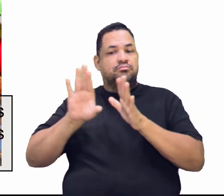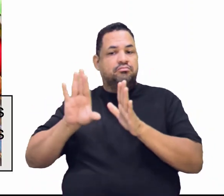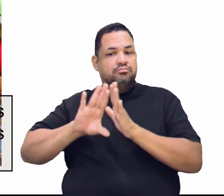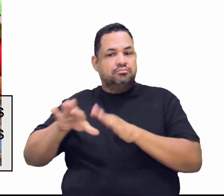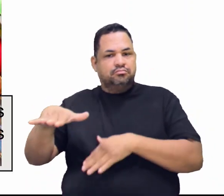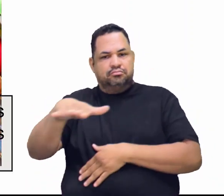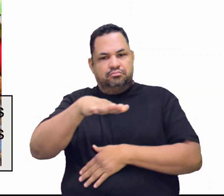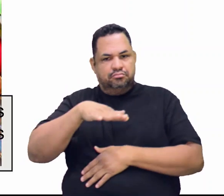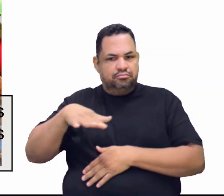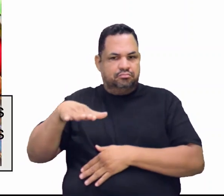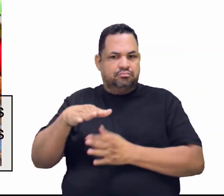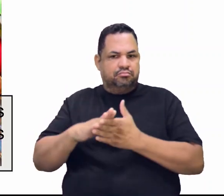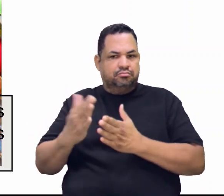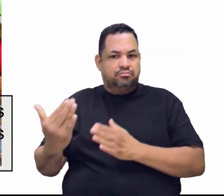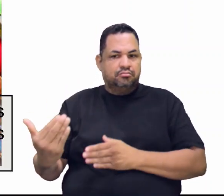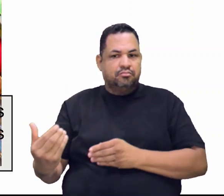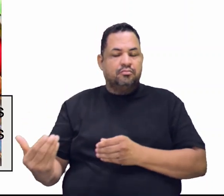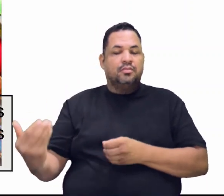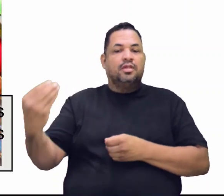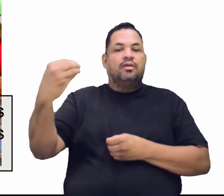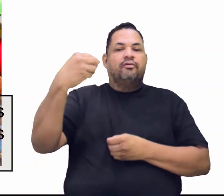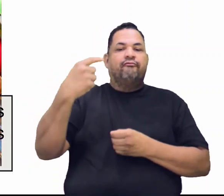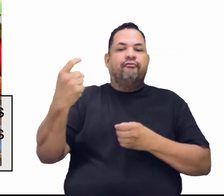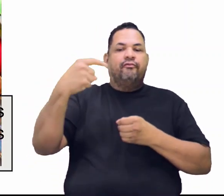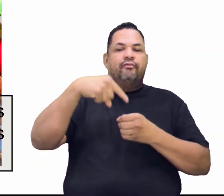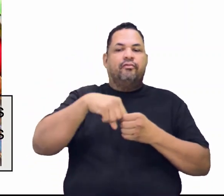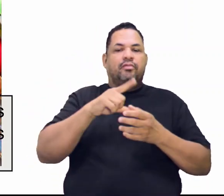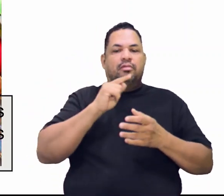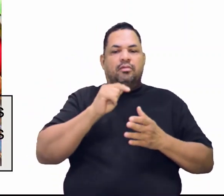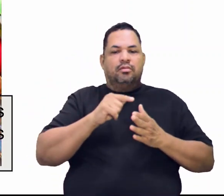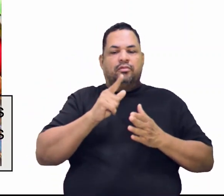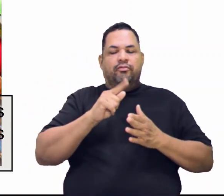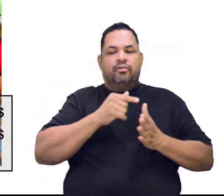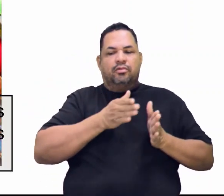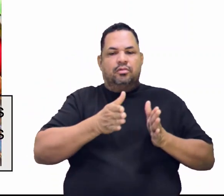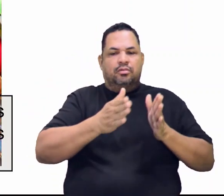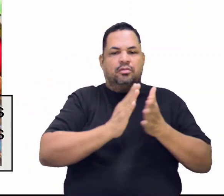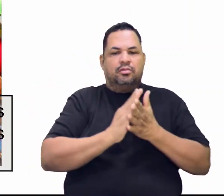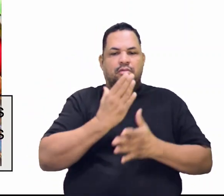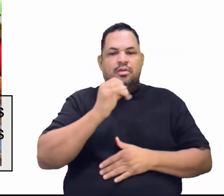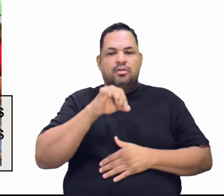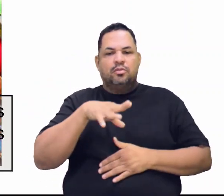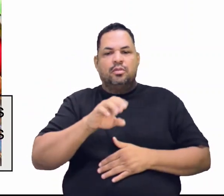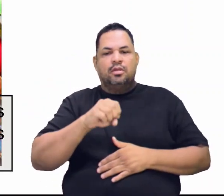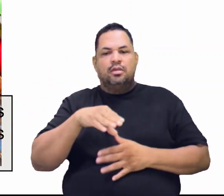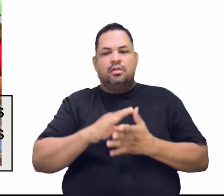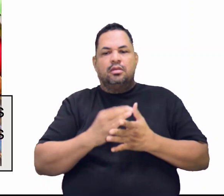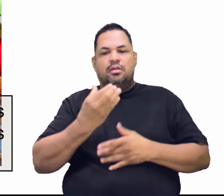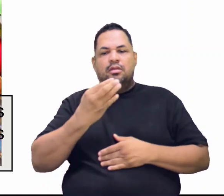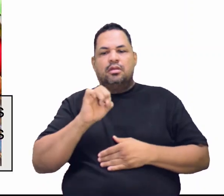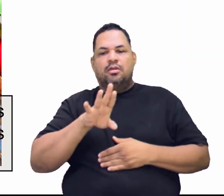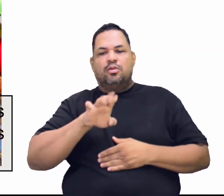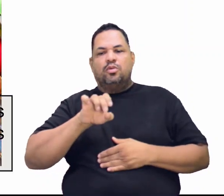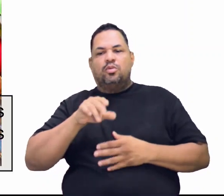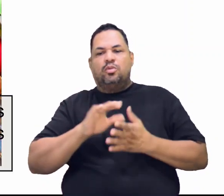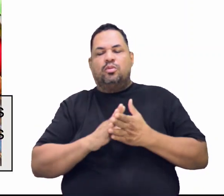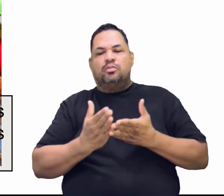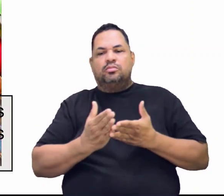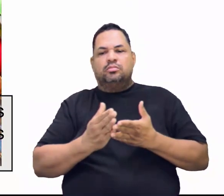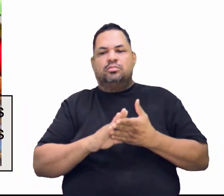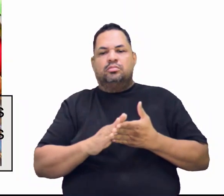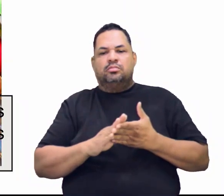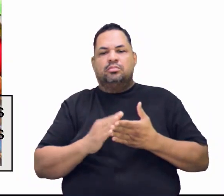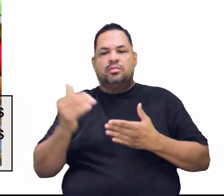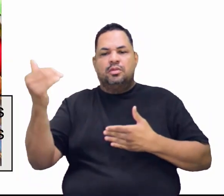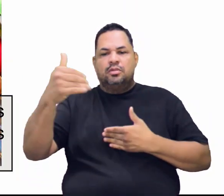vão abandonar os territórios, recuando para os rios Canumã e Caruru. Esses dois rios, eles